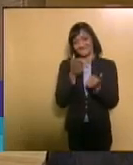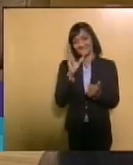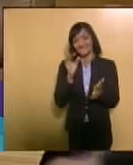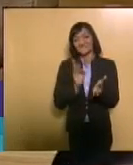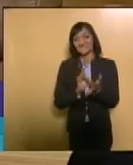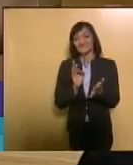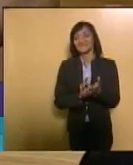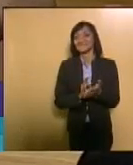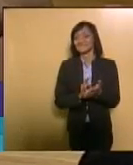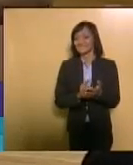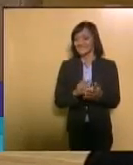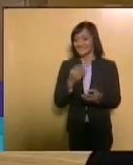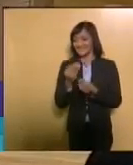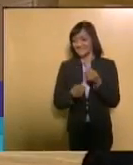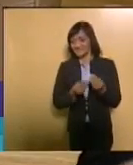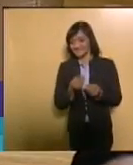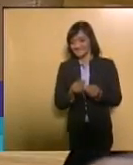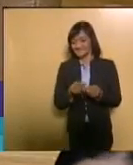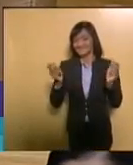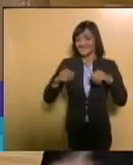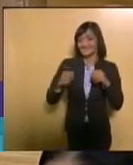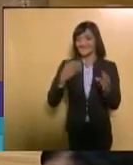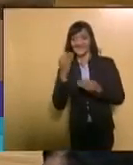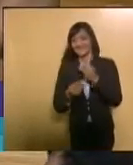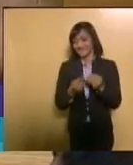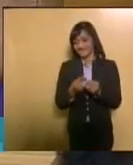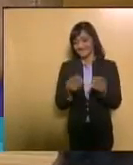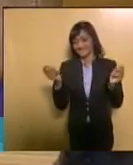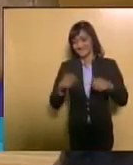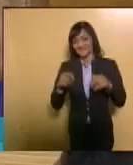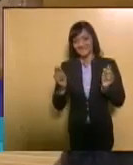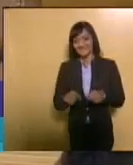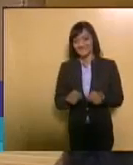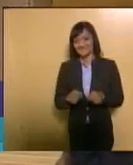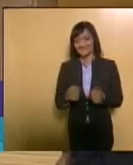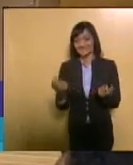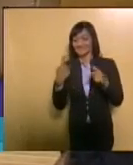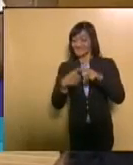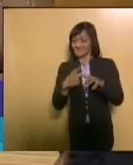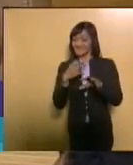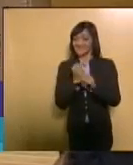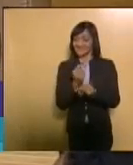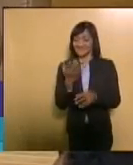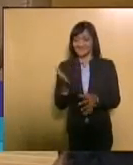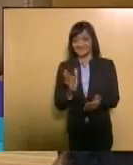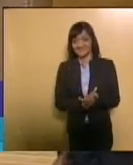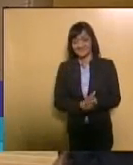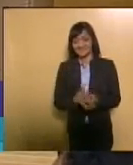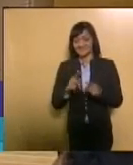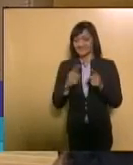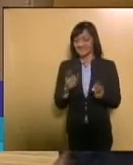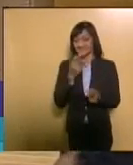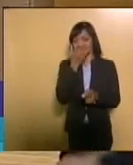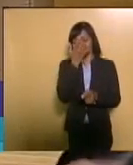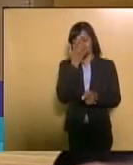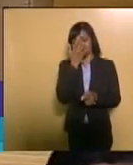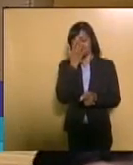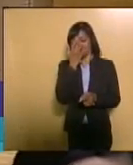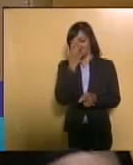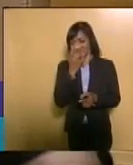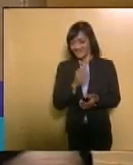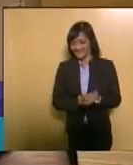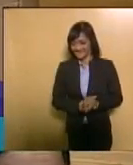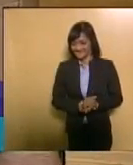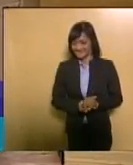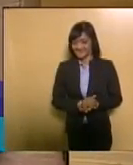para você chegar no gol você ia ter que dar dois toques na bola assim assim assado e aquela lei dá tanta conta vamos dizer assim mas isso aí é uma umae deveria